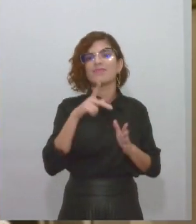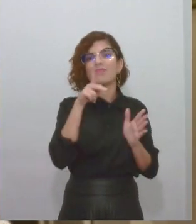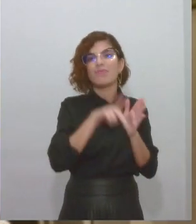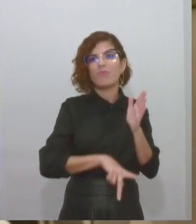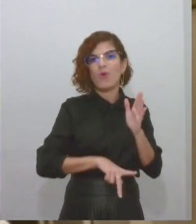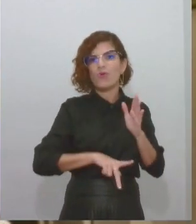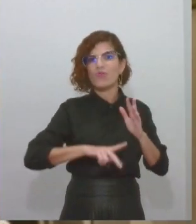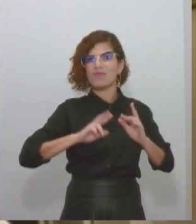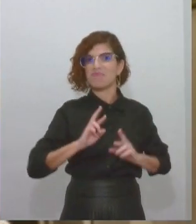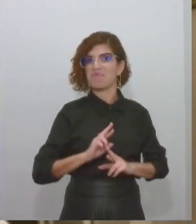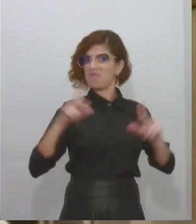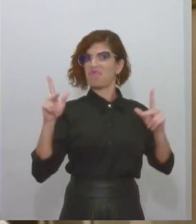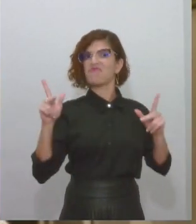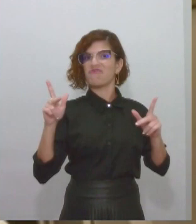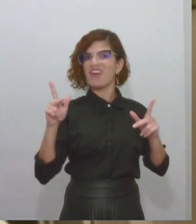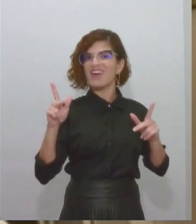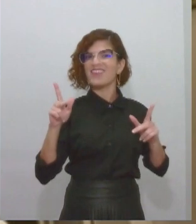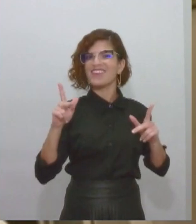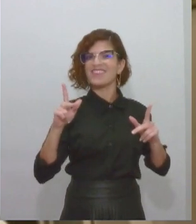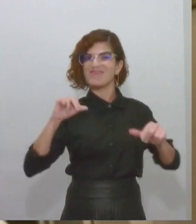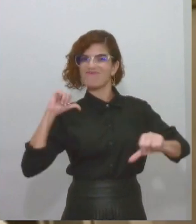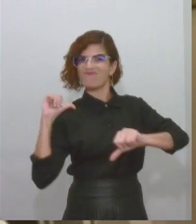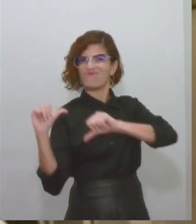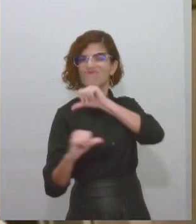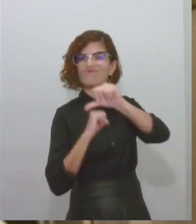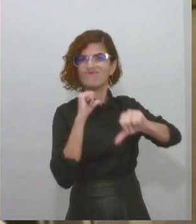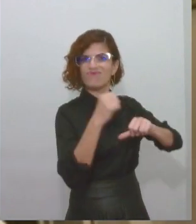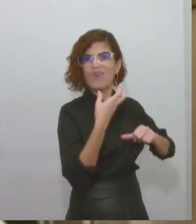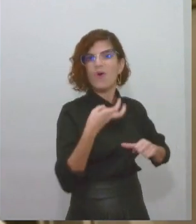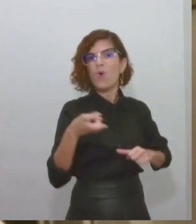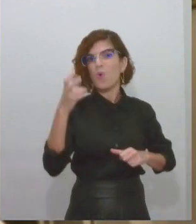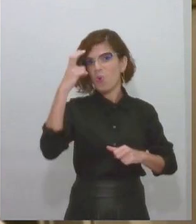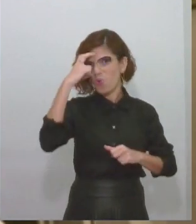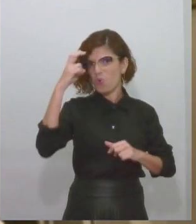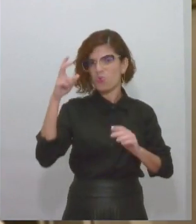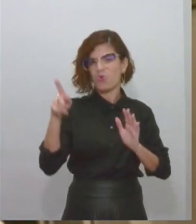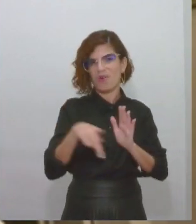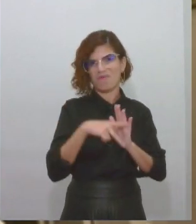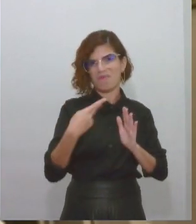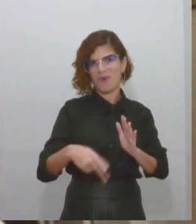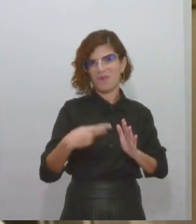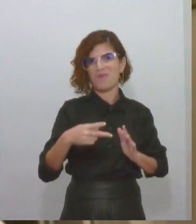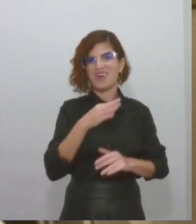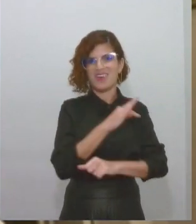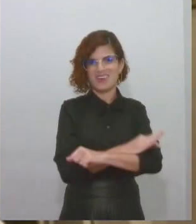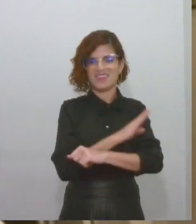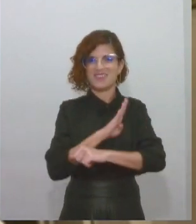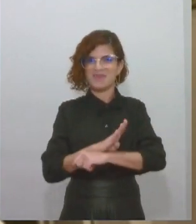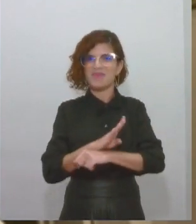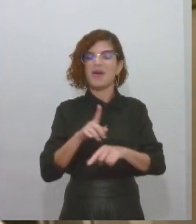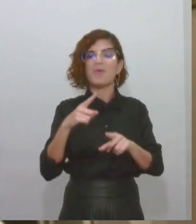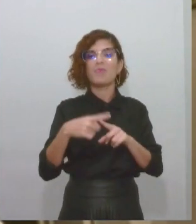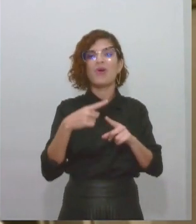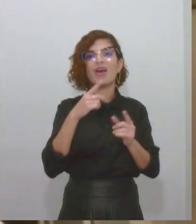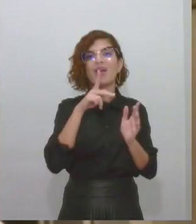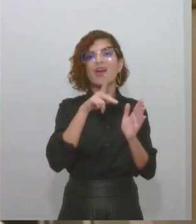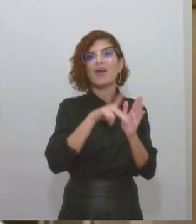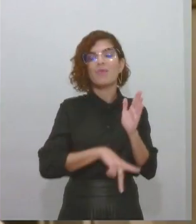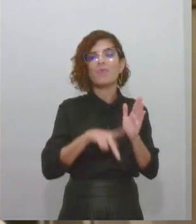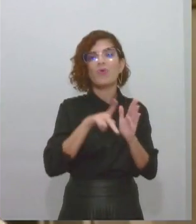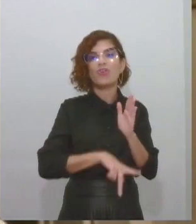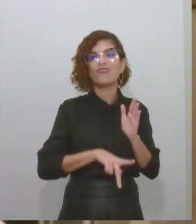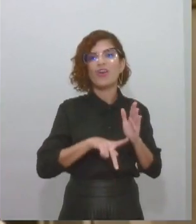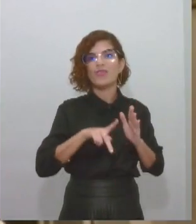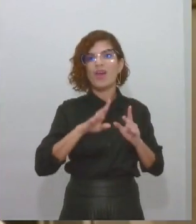realmente transformou a cultura da nossa cidade, visto que o projeto é abraçado pela nossa comunidade, pelos